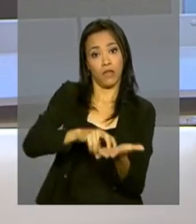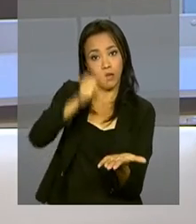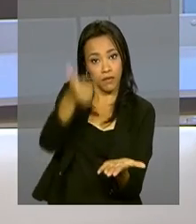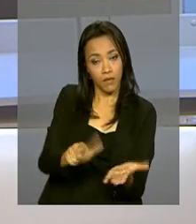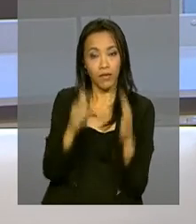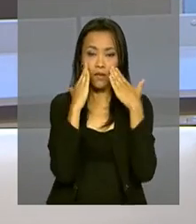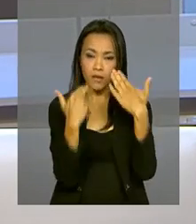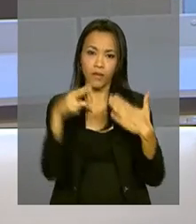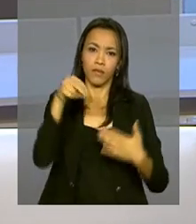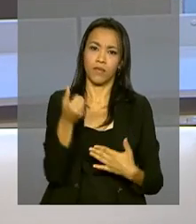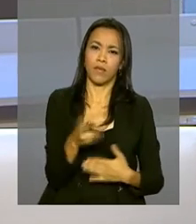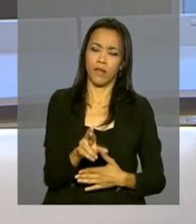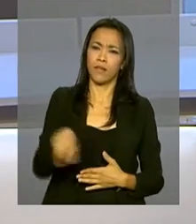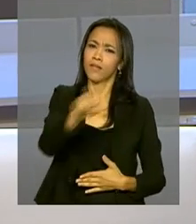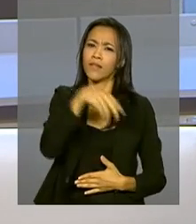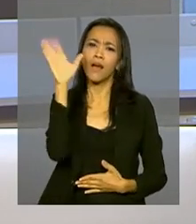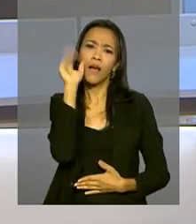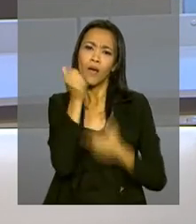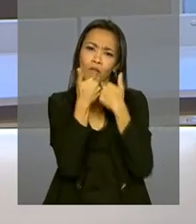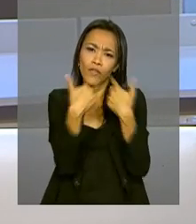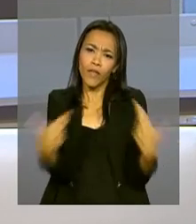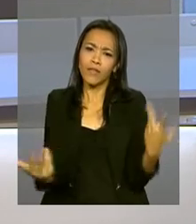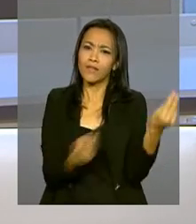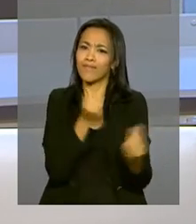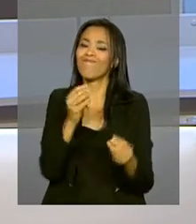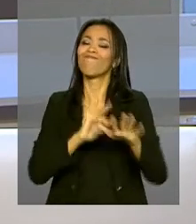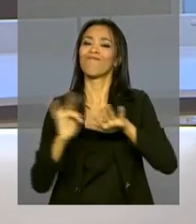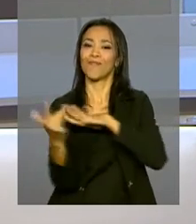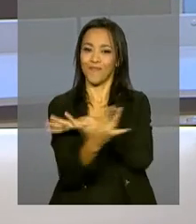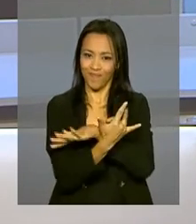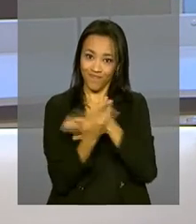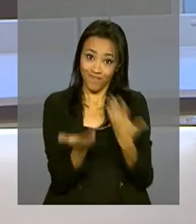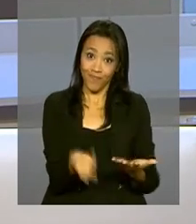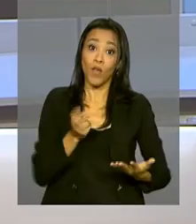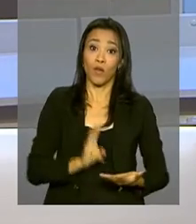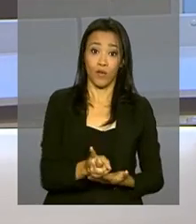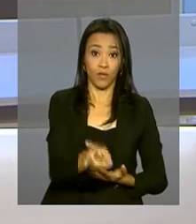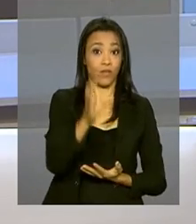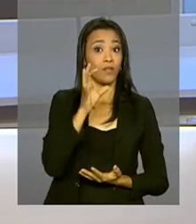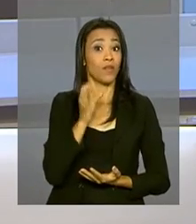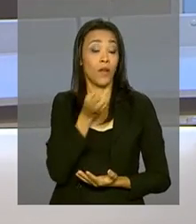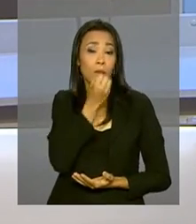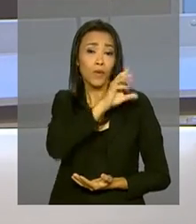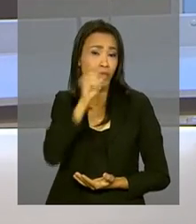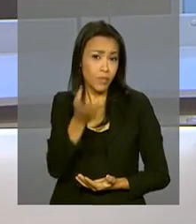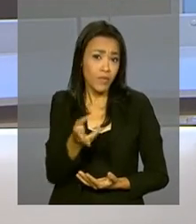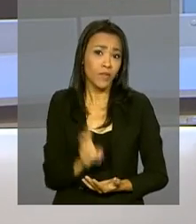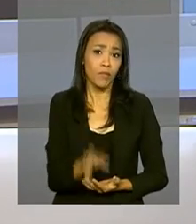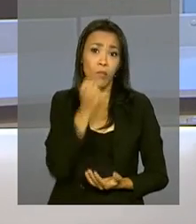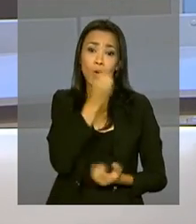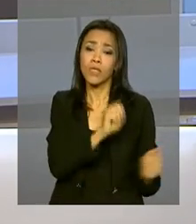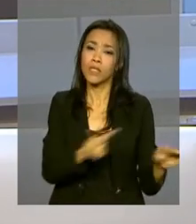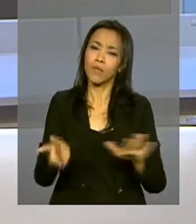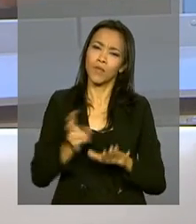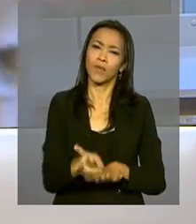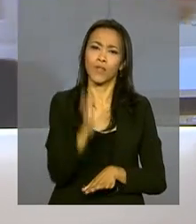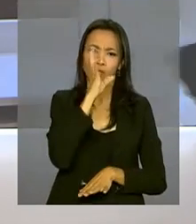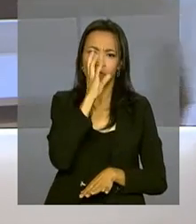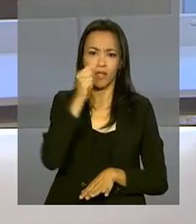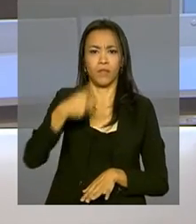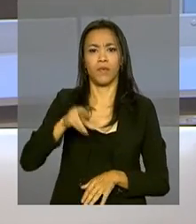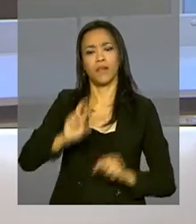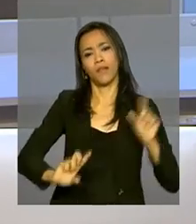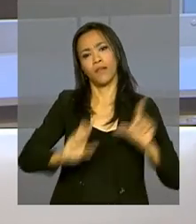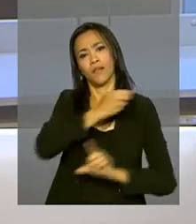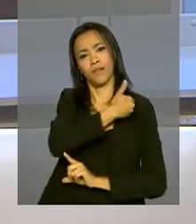do repórter nbr acompanhe também as novidades em nossas redes sociais bom dia pra você uma boa semana e continue com a gente aqui